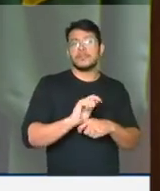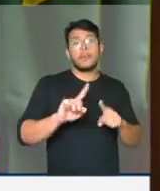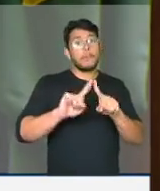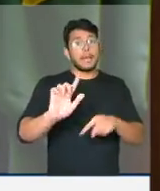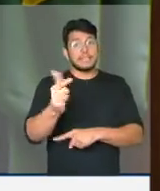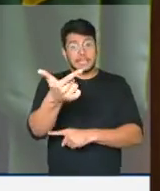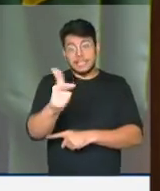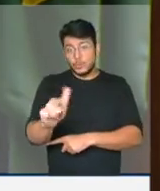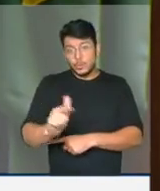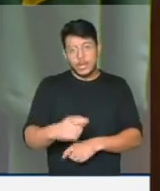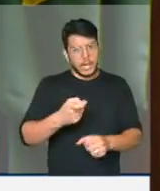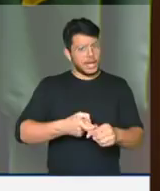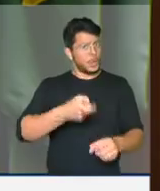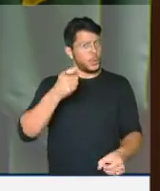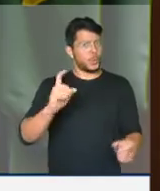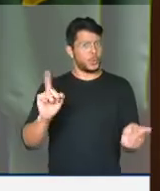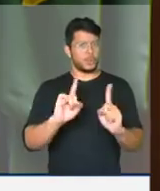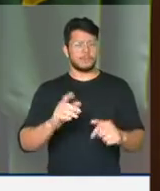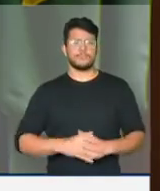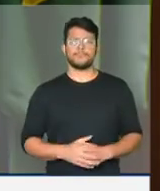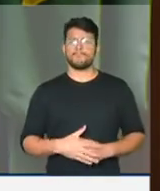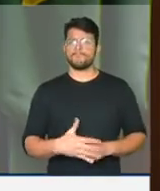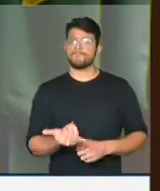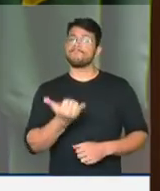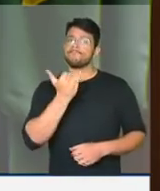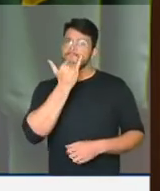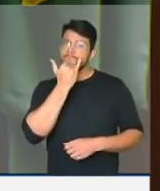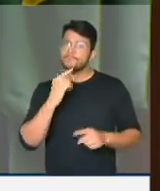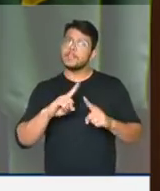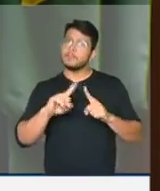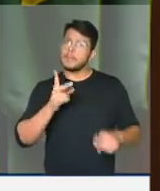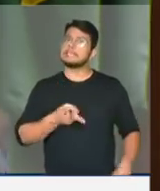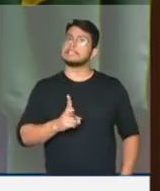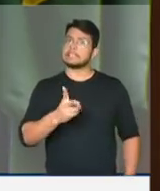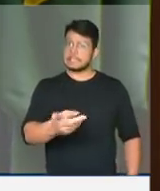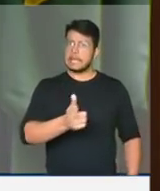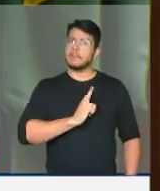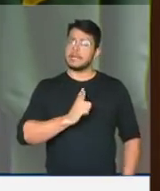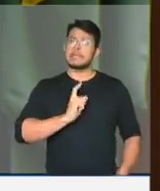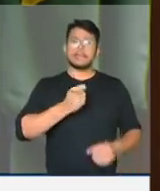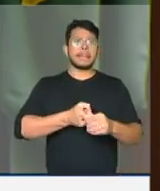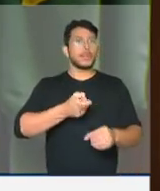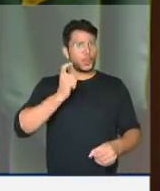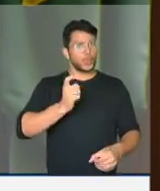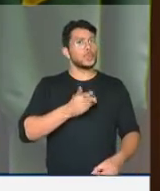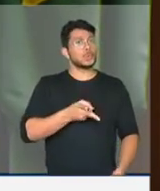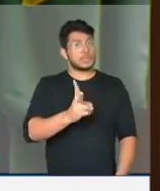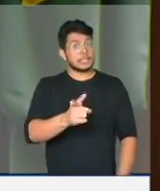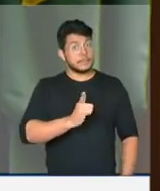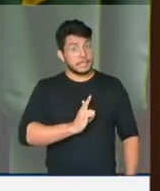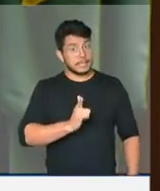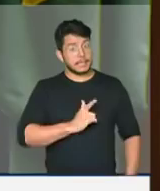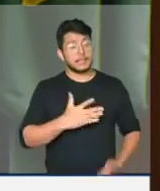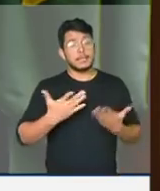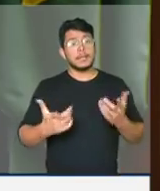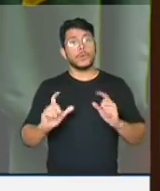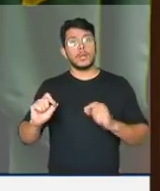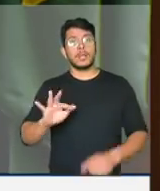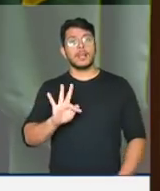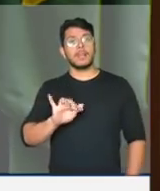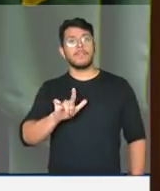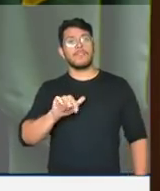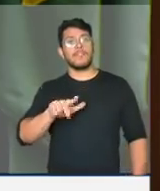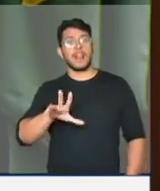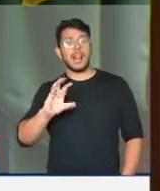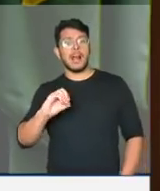diga um lugar onde milícia não tem lucro e não opera com terror. Eu duvido que me apontem um único lugar. Defendeu abertamente as